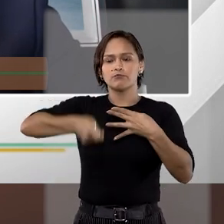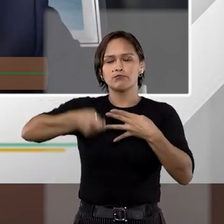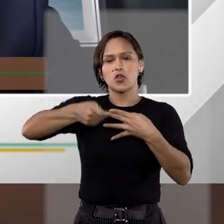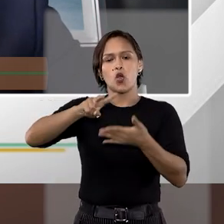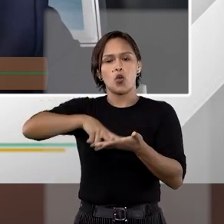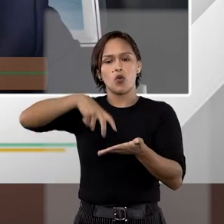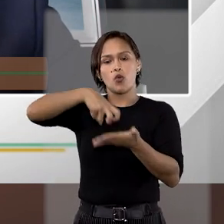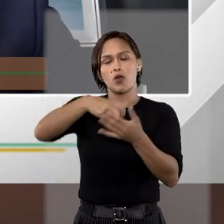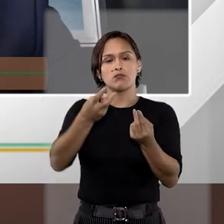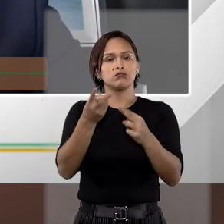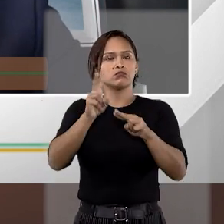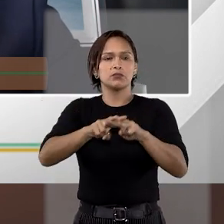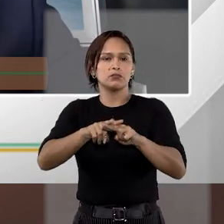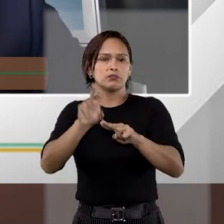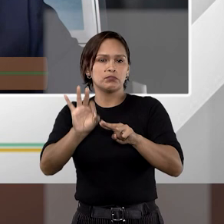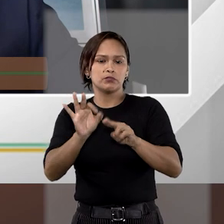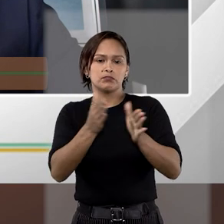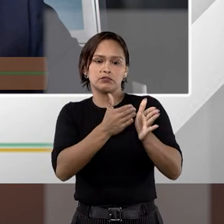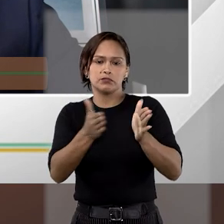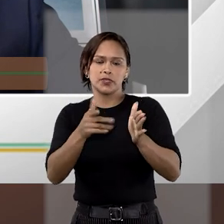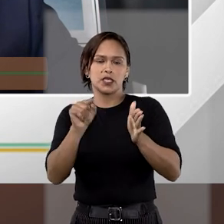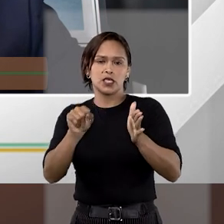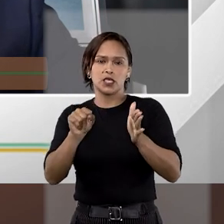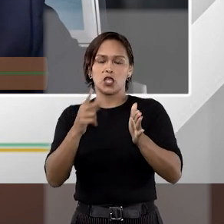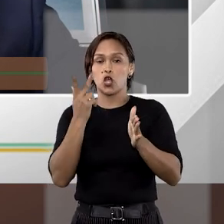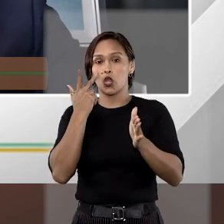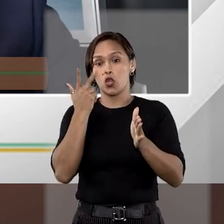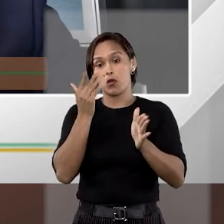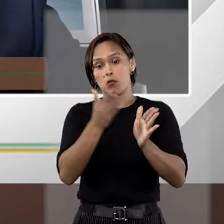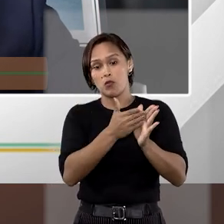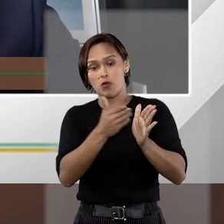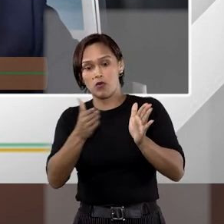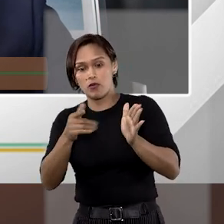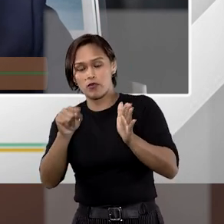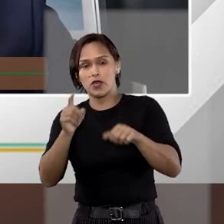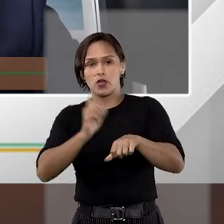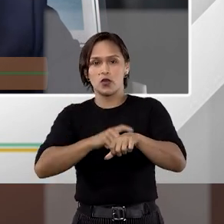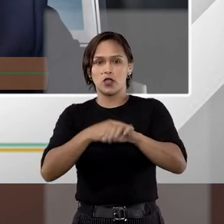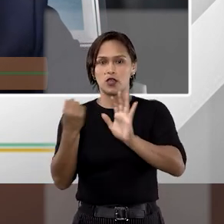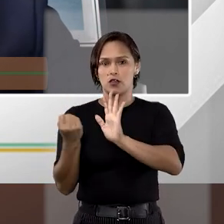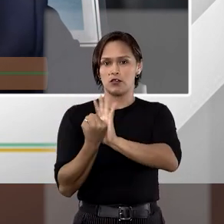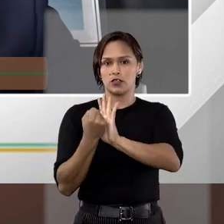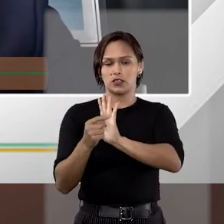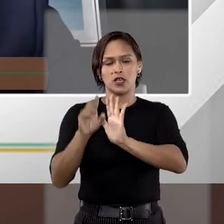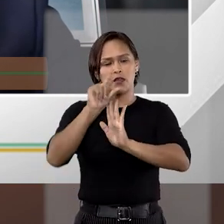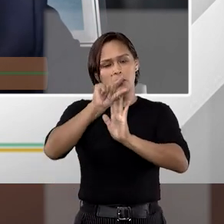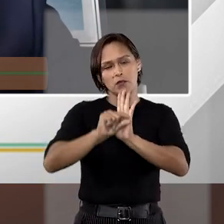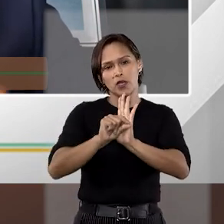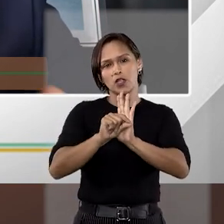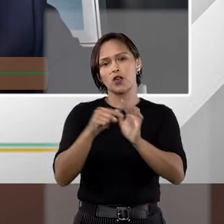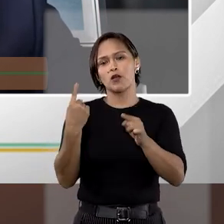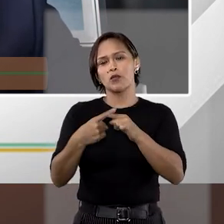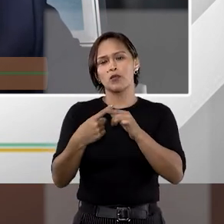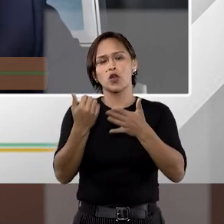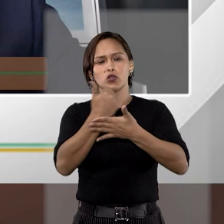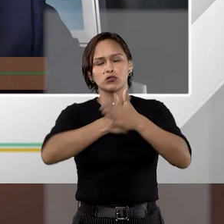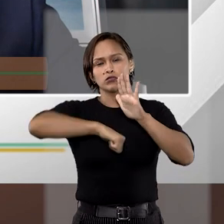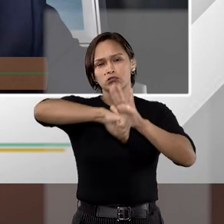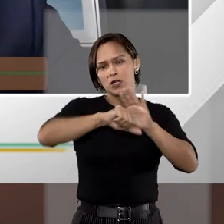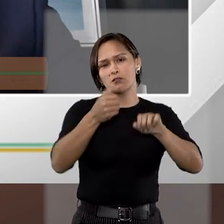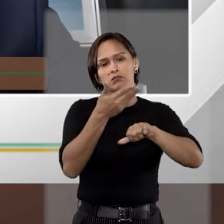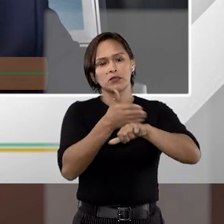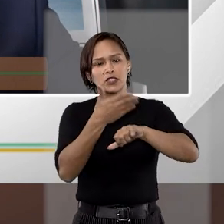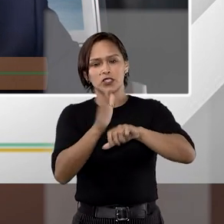podemos condenar uma pena o Ju normalmente cujo quanto fixado é bem menor em razão dos